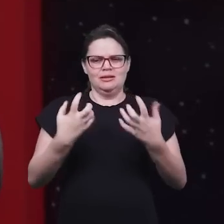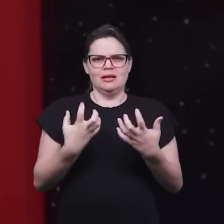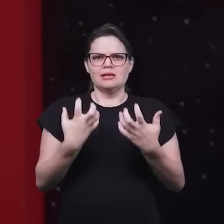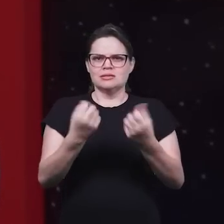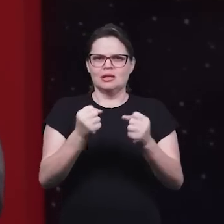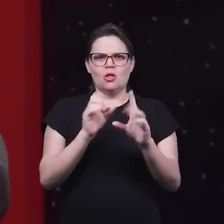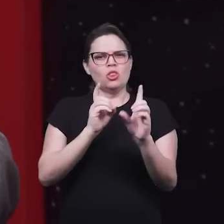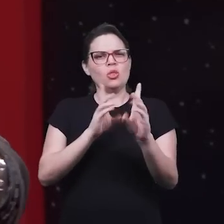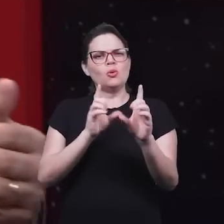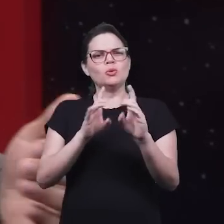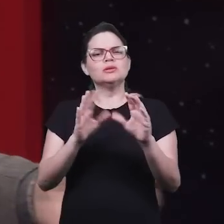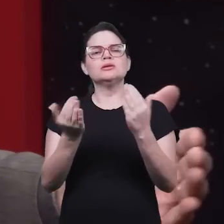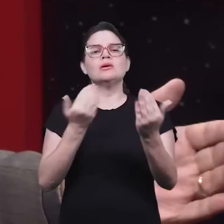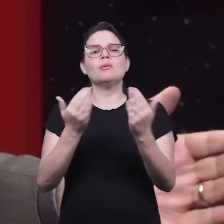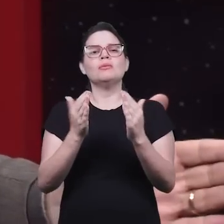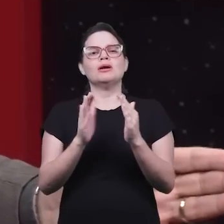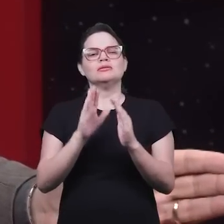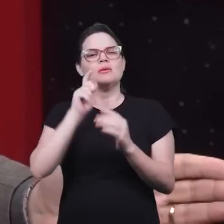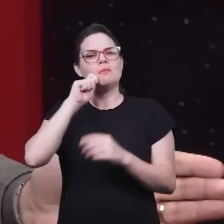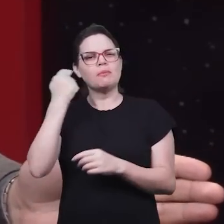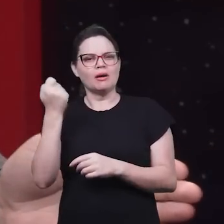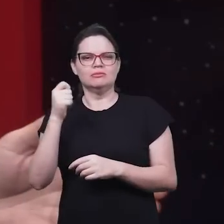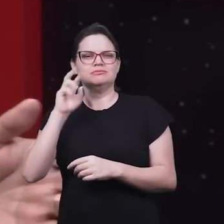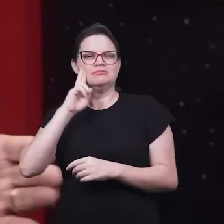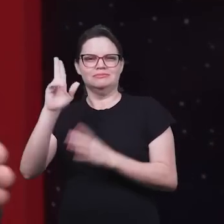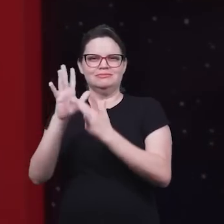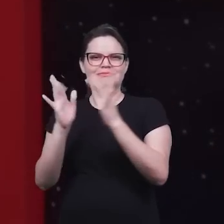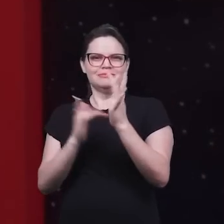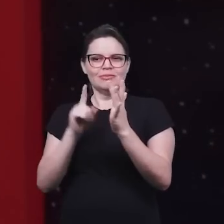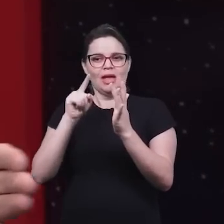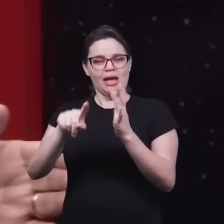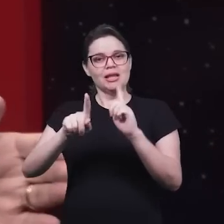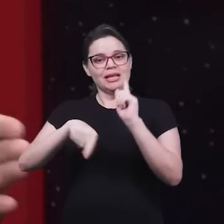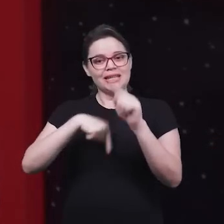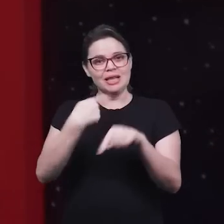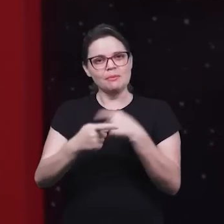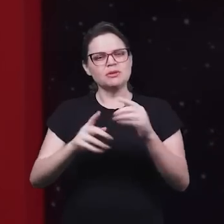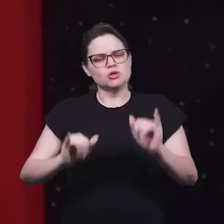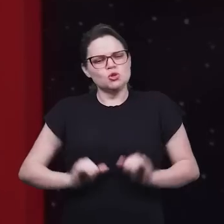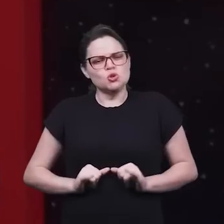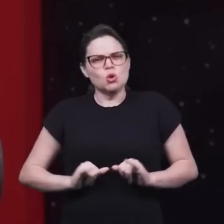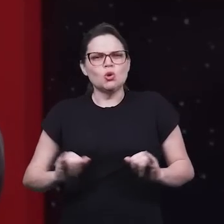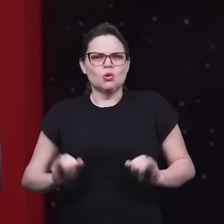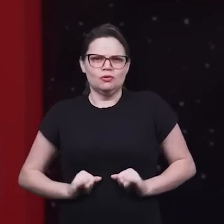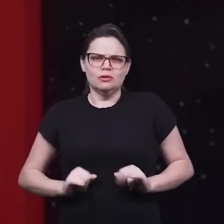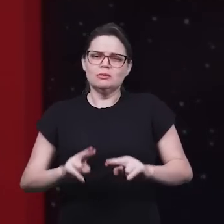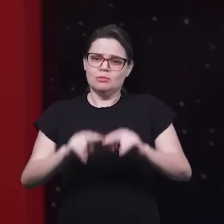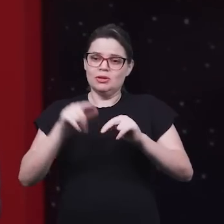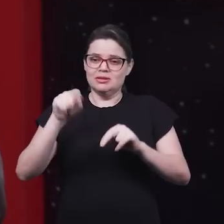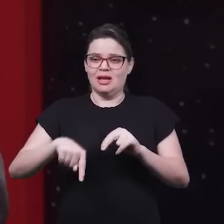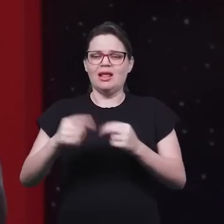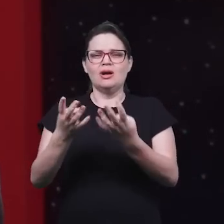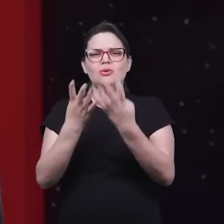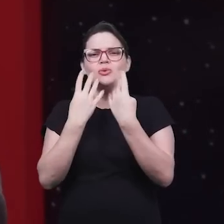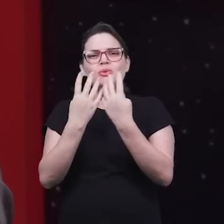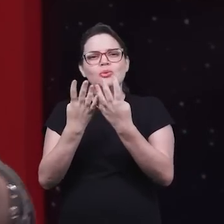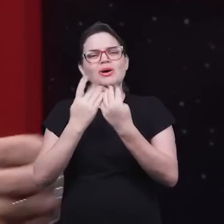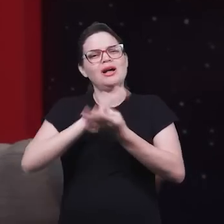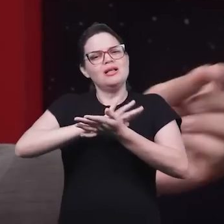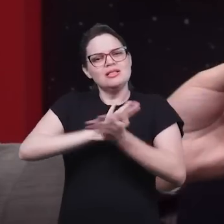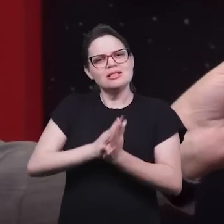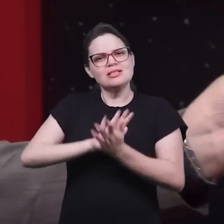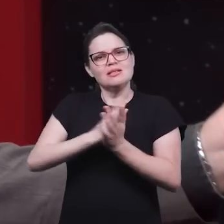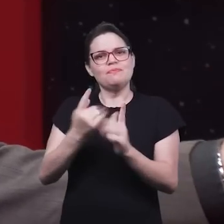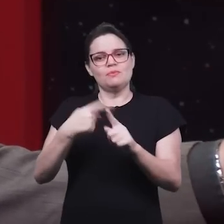até a nós, que passou aí mais de 2000 anos, essa mensagem do Espírito Santo